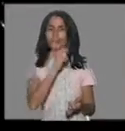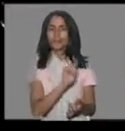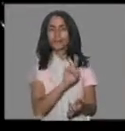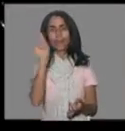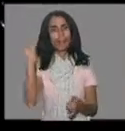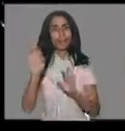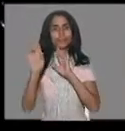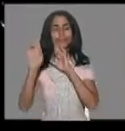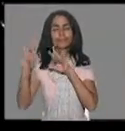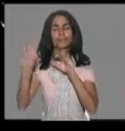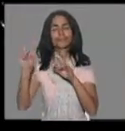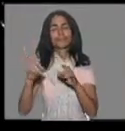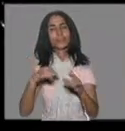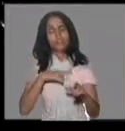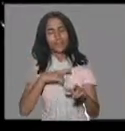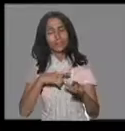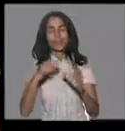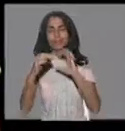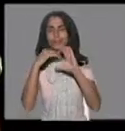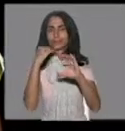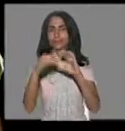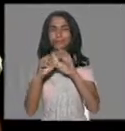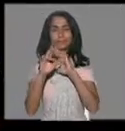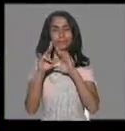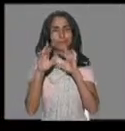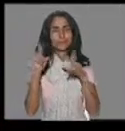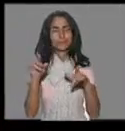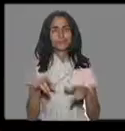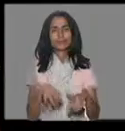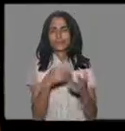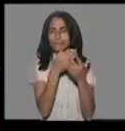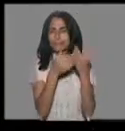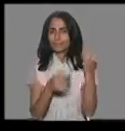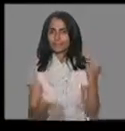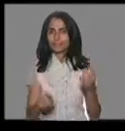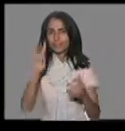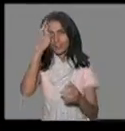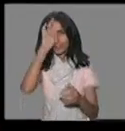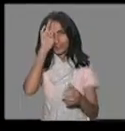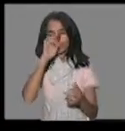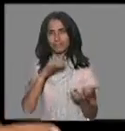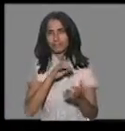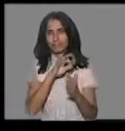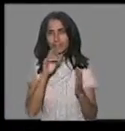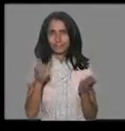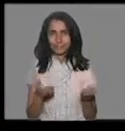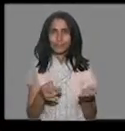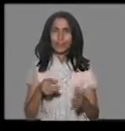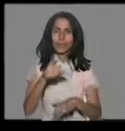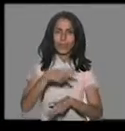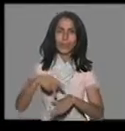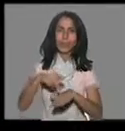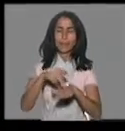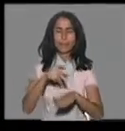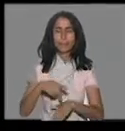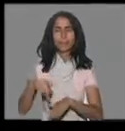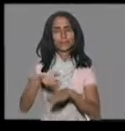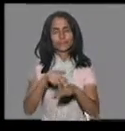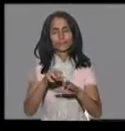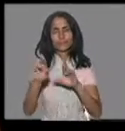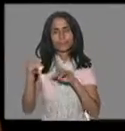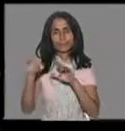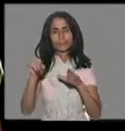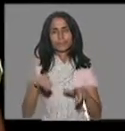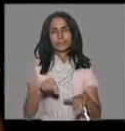comunicação específica e tem várias várias histórias em torno em cada país se usa de um jeito